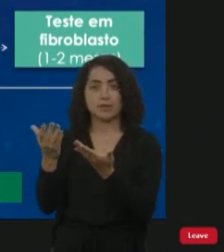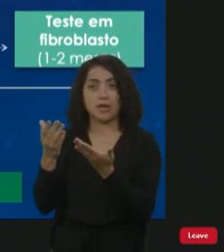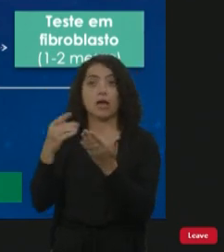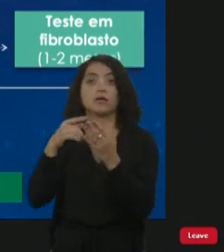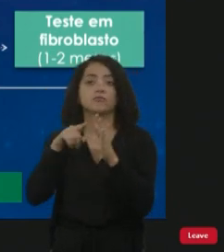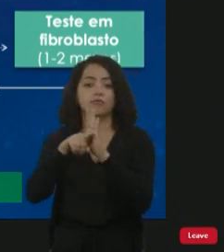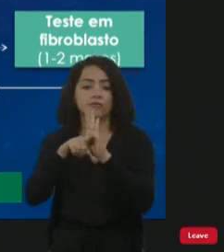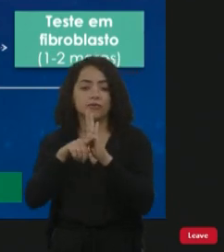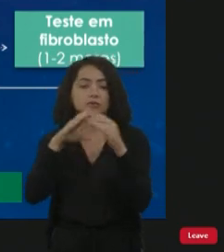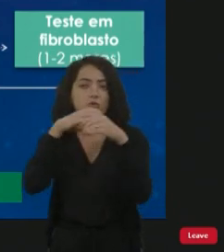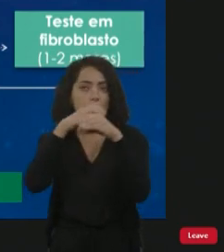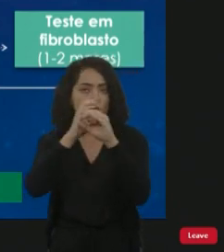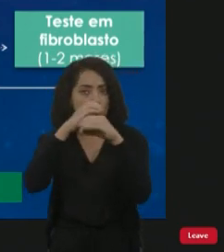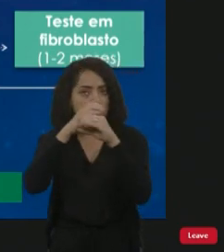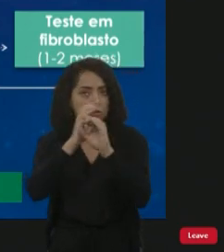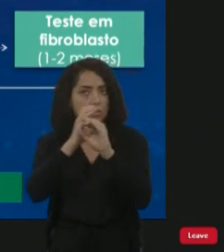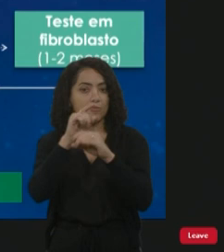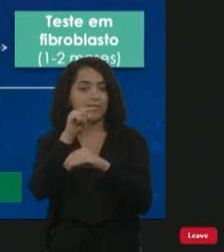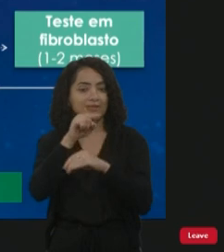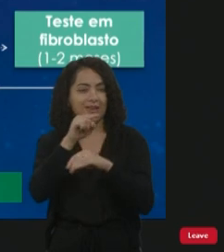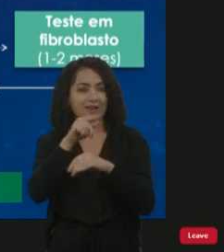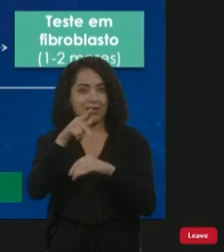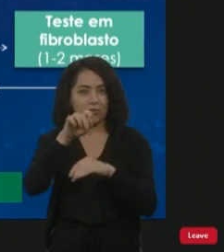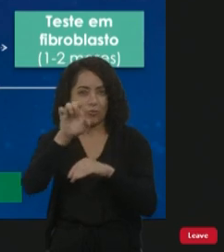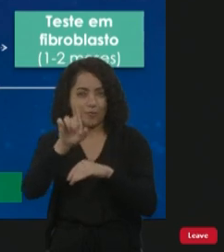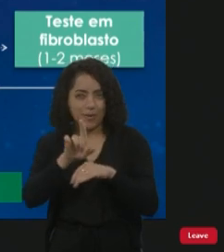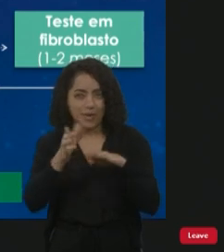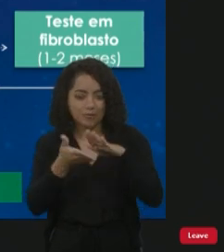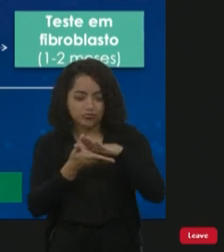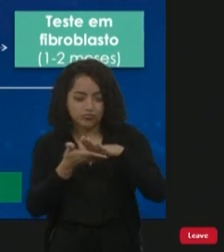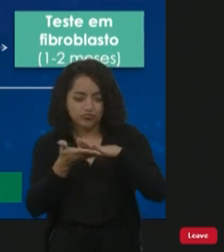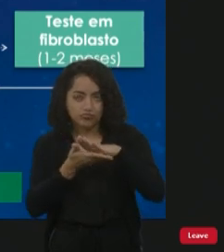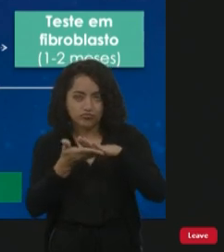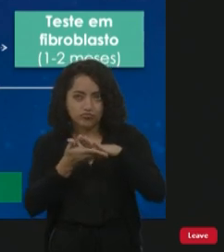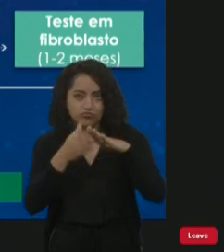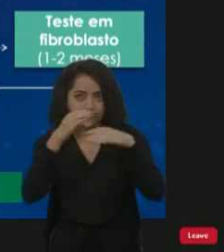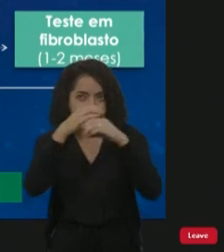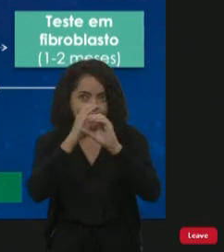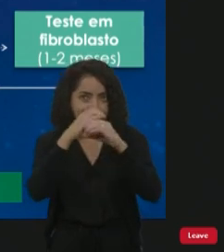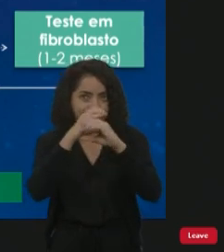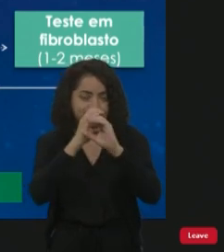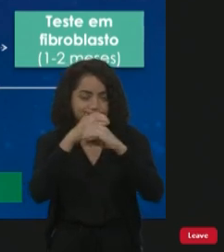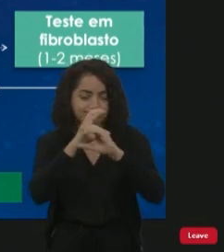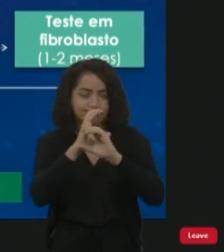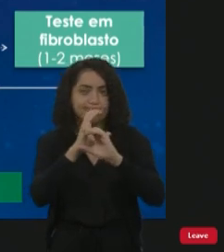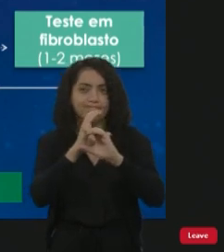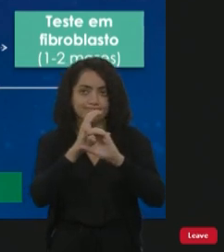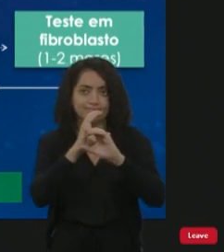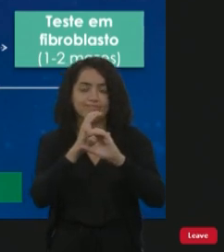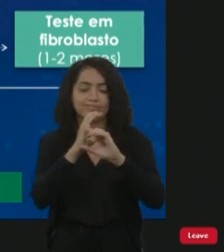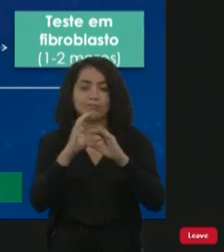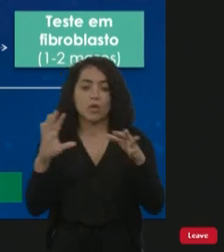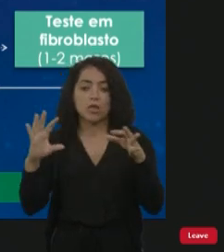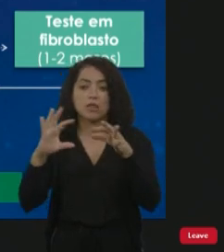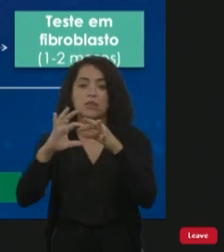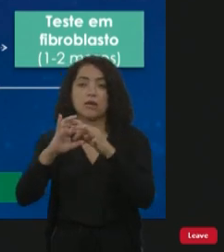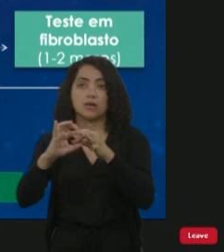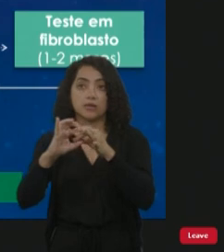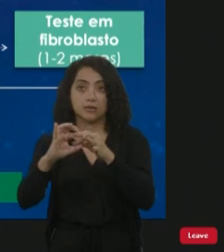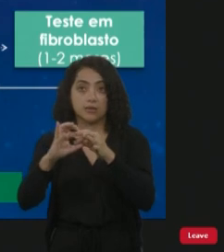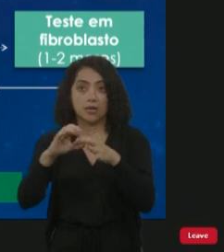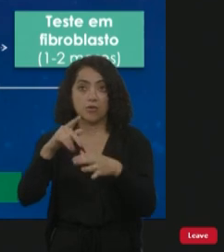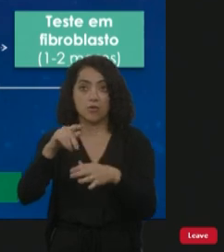que está lá no teste do pezinho ampliado, né? Faz parte do pacotão do teste do pezinho ampliado, que é o perfil